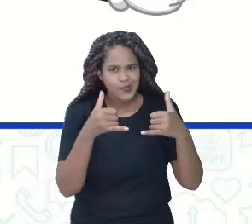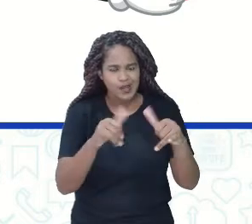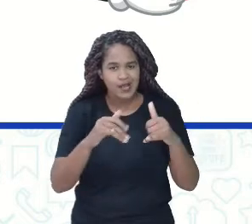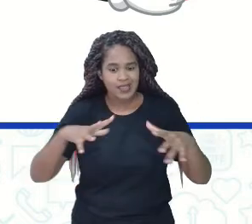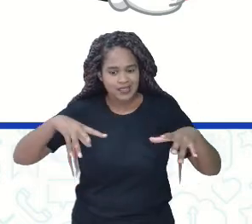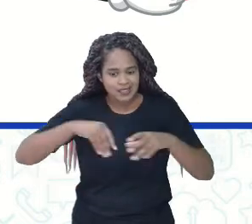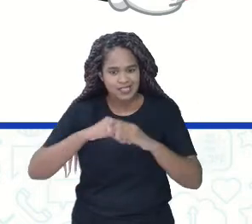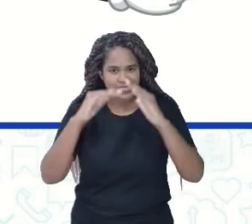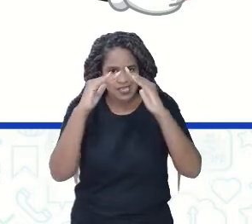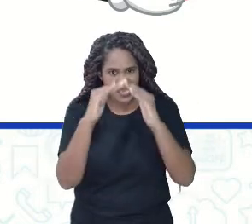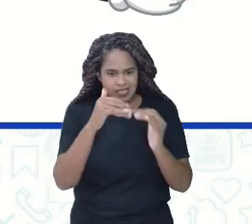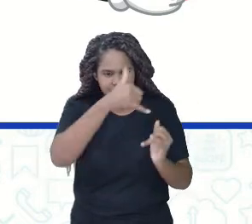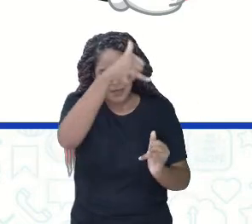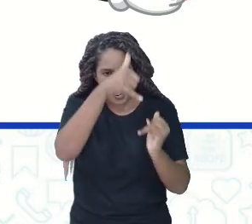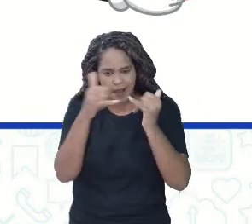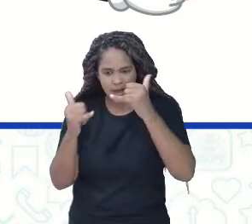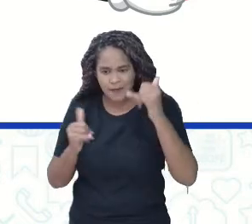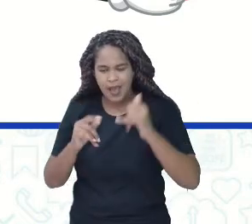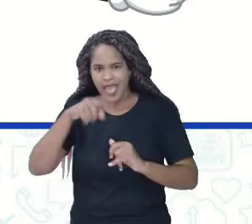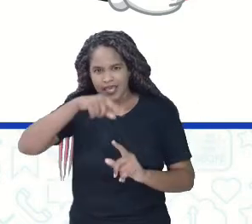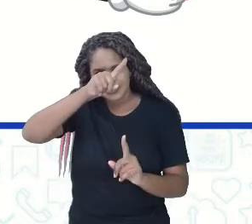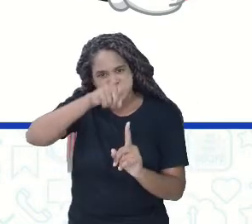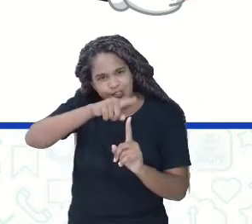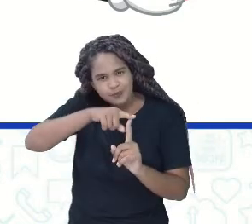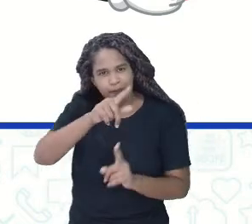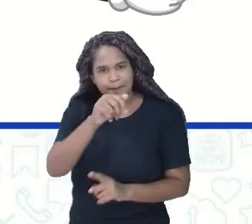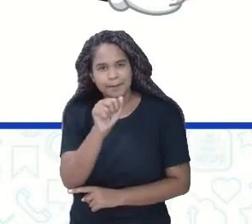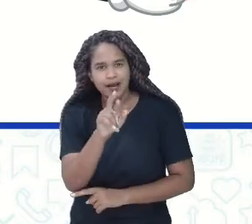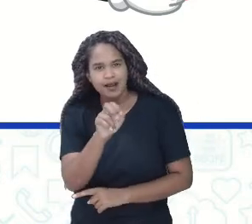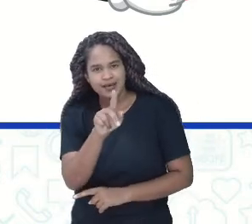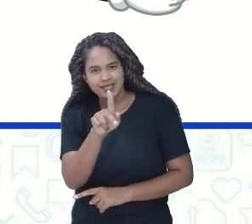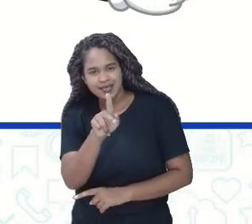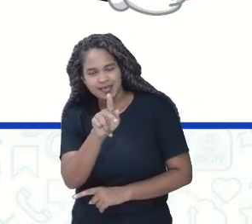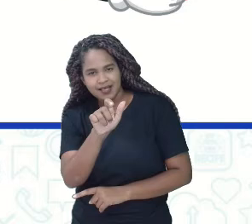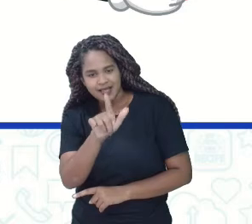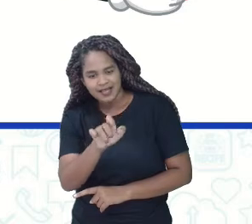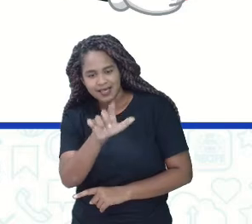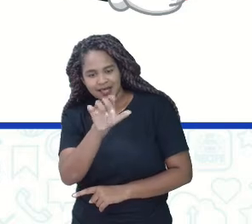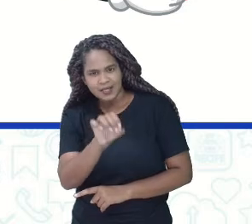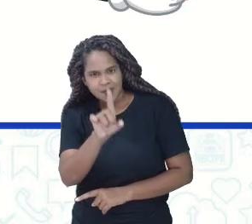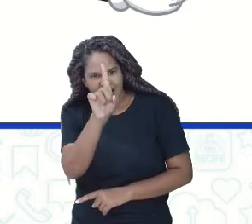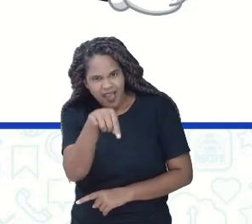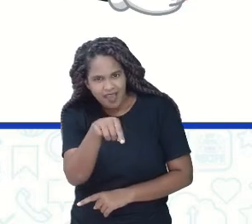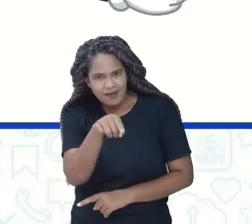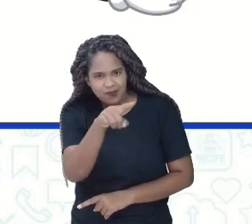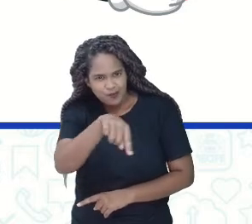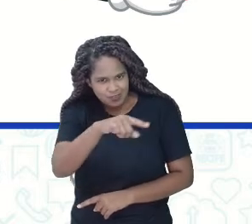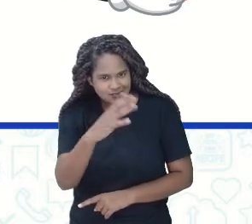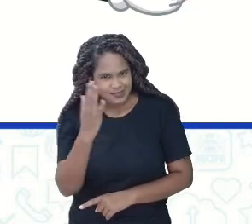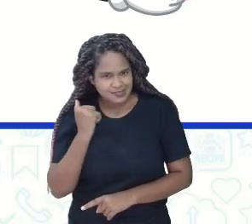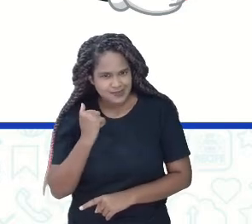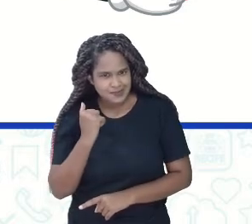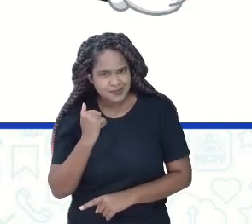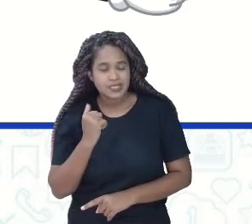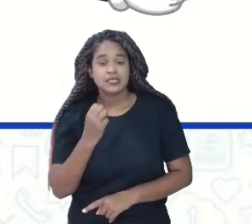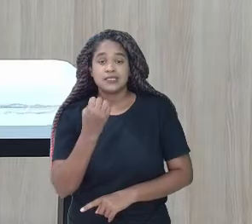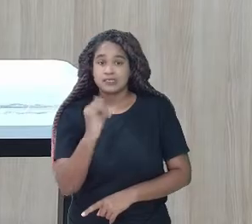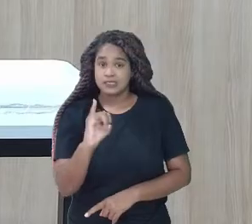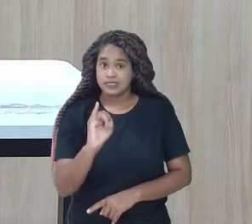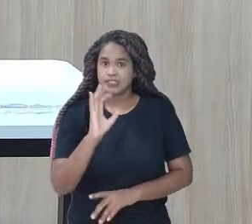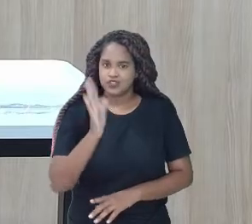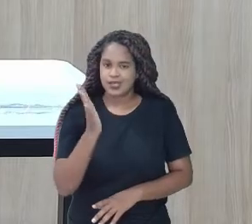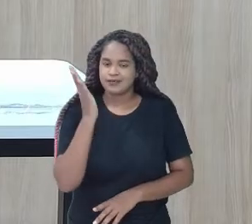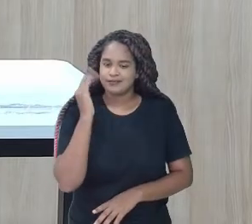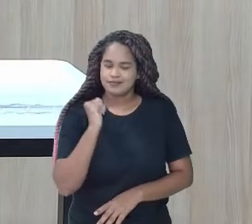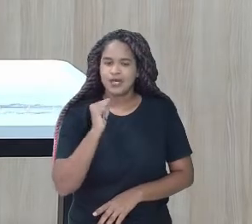é paralelo? Se você tinha, coloque sim. Se você não tinha esse conhecimento, coloque não, que a professora